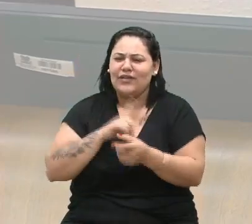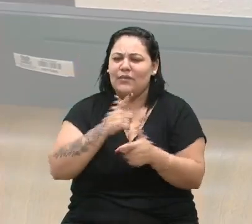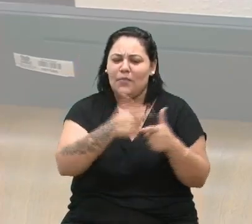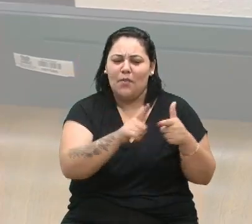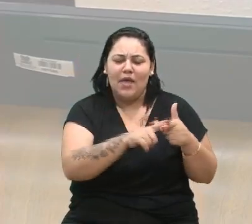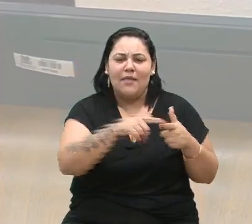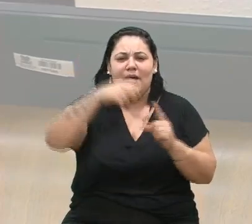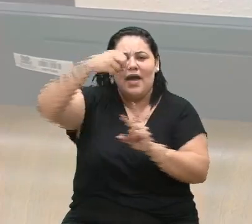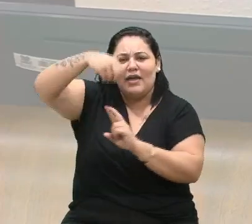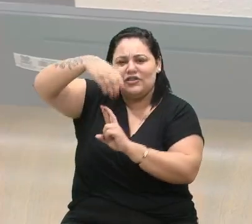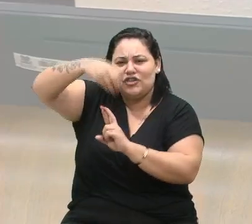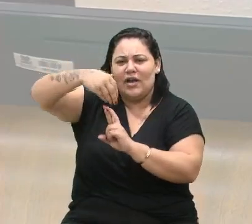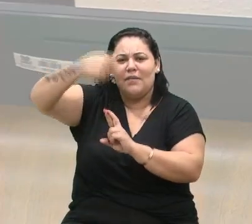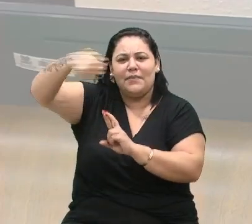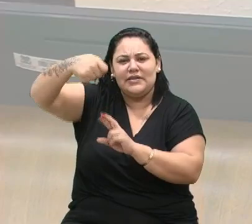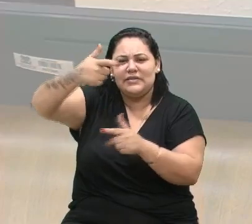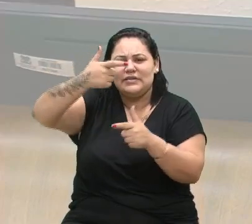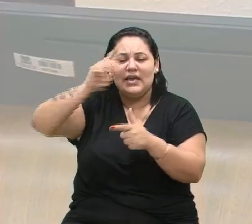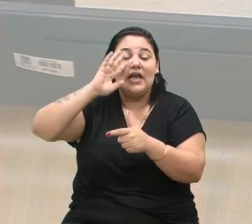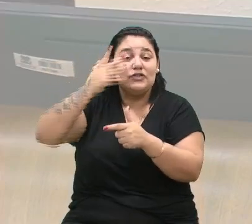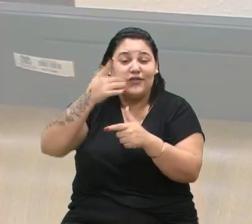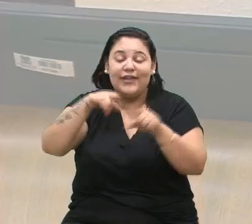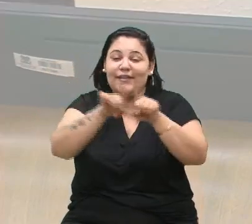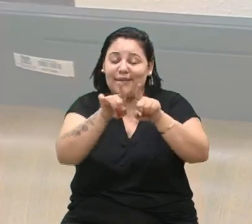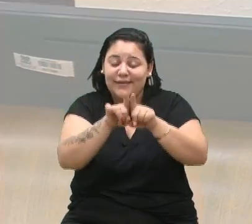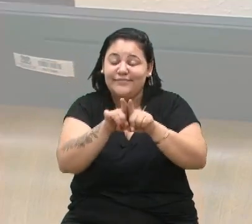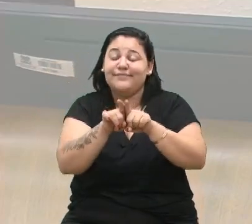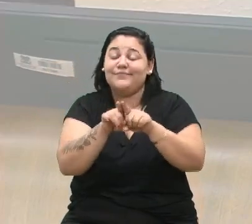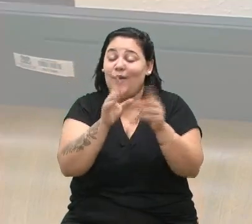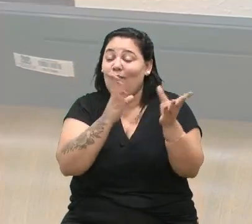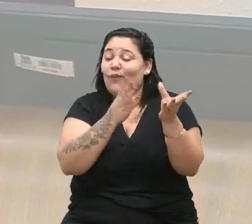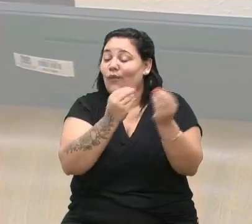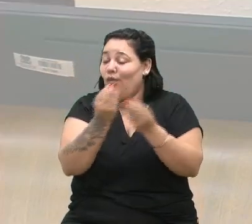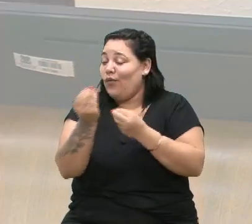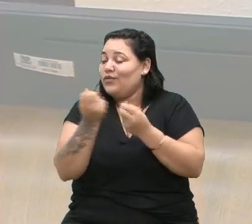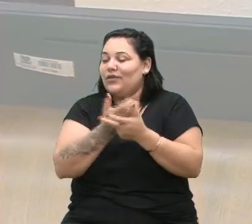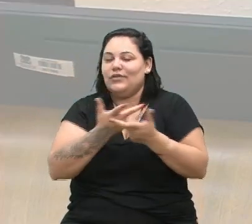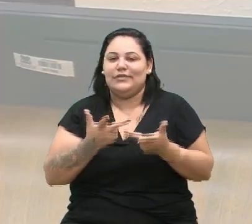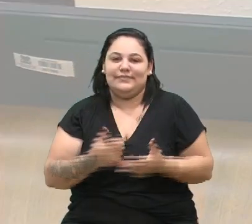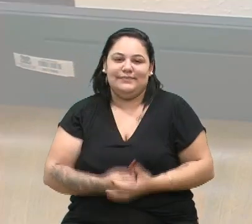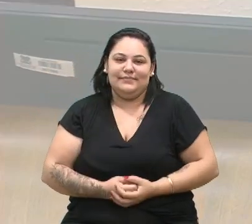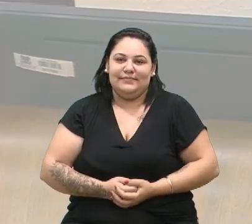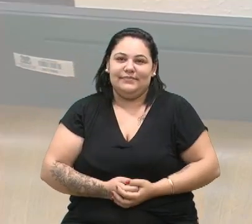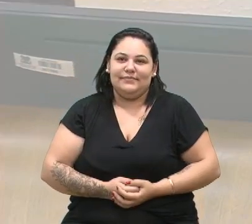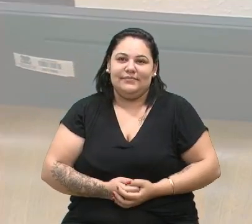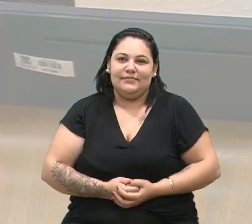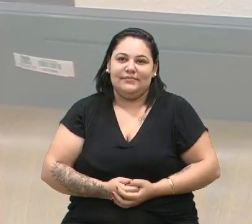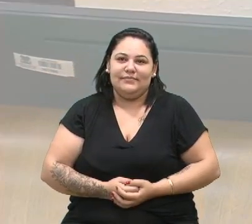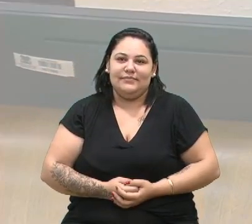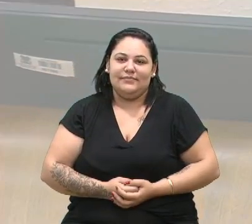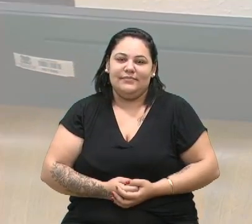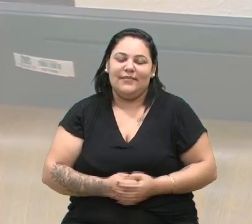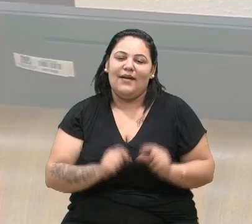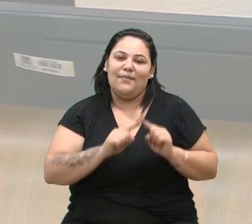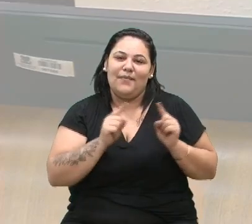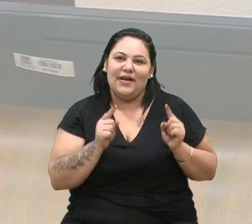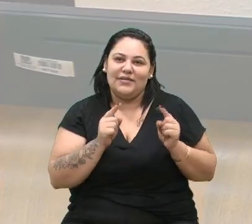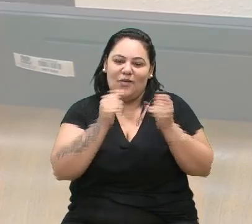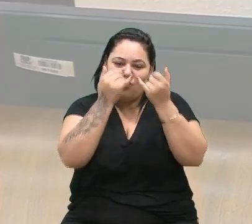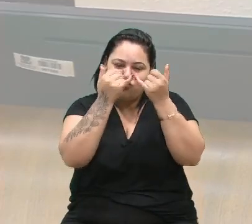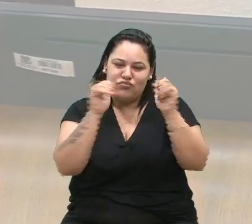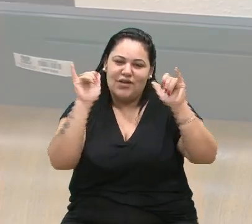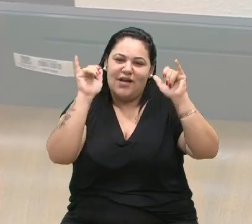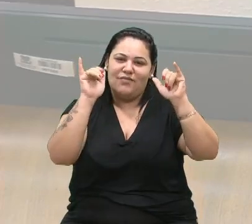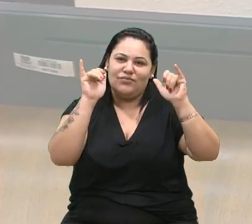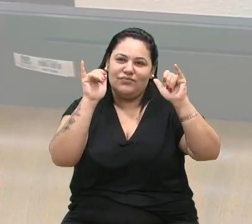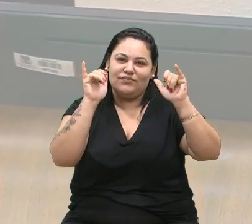RGE precisa resolver vários outros deles, de tantos fios, né, que estão nos postes, mas os cabos soltos, esses a gente não